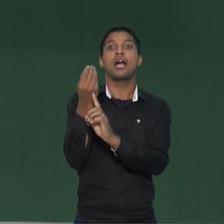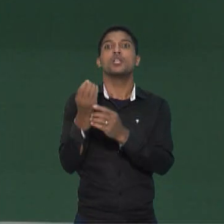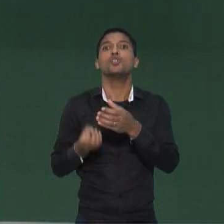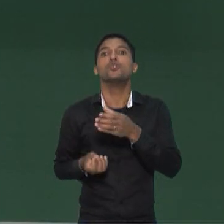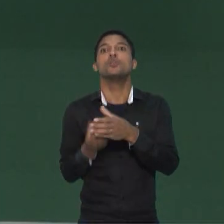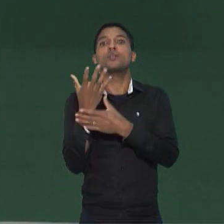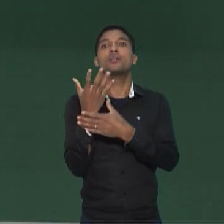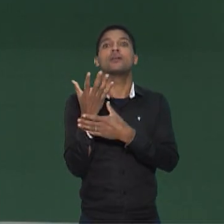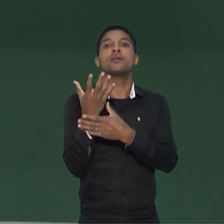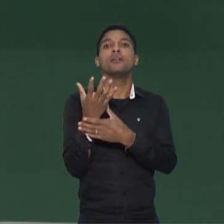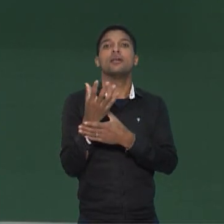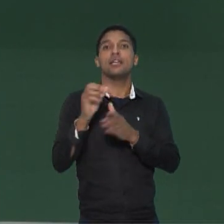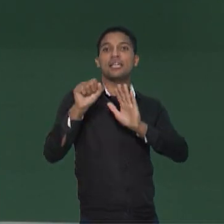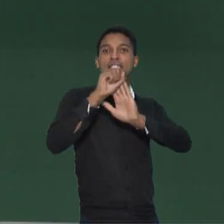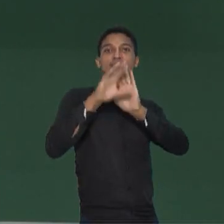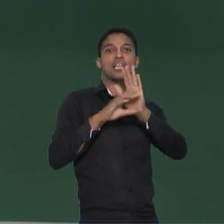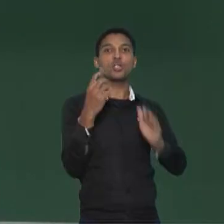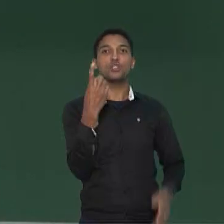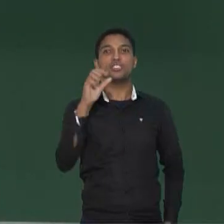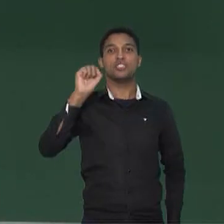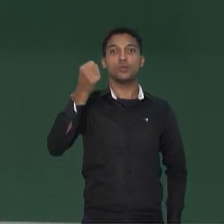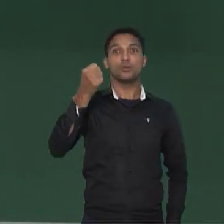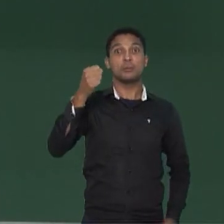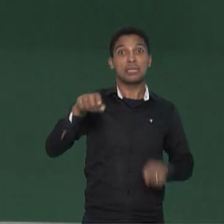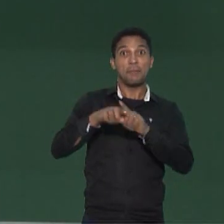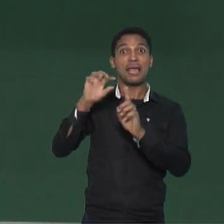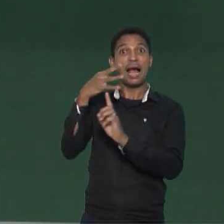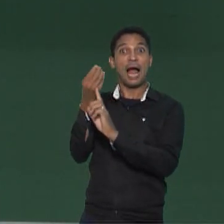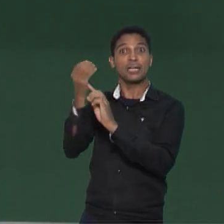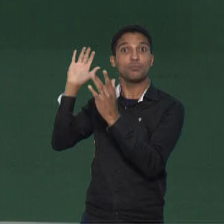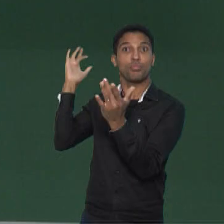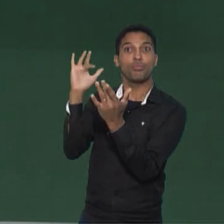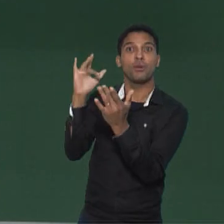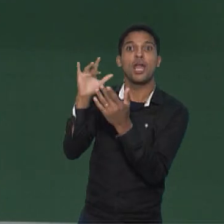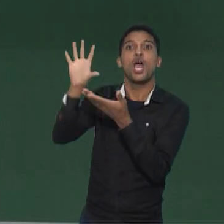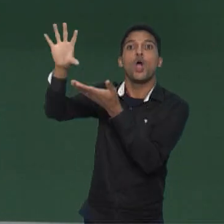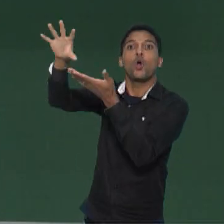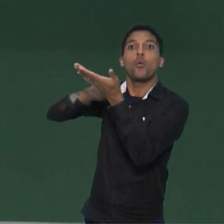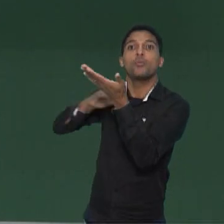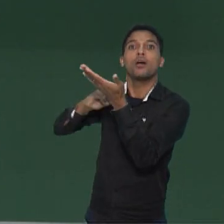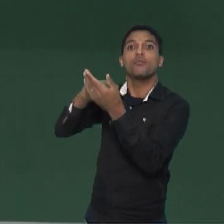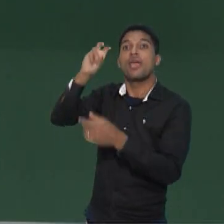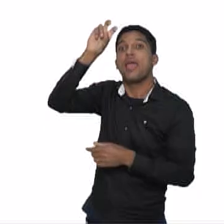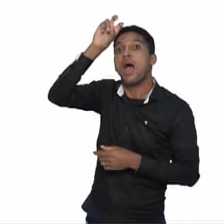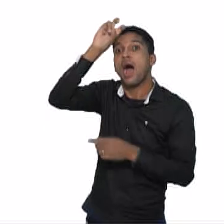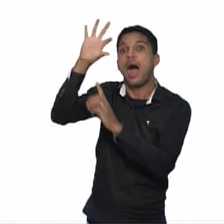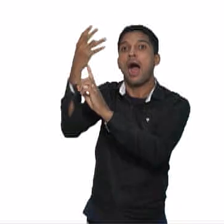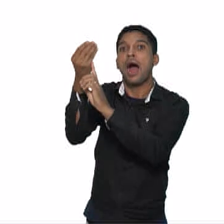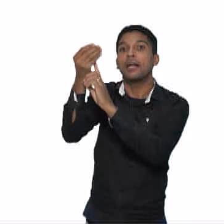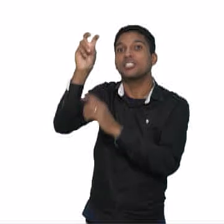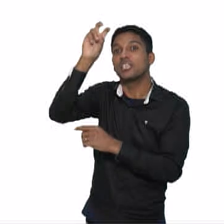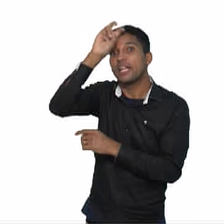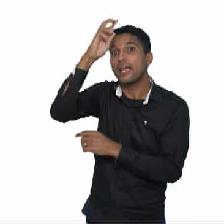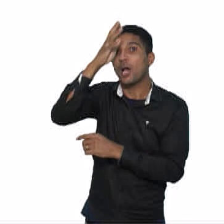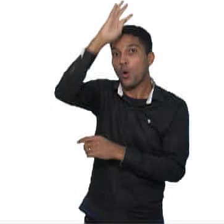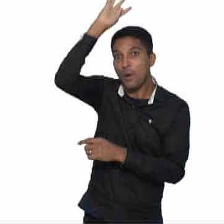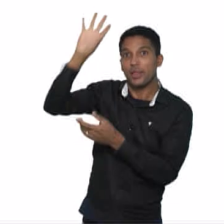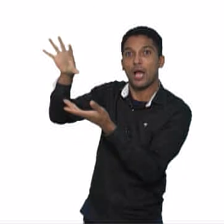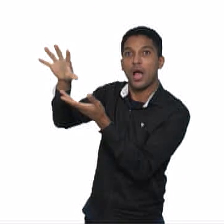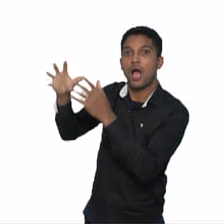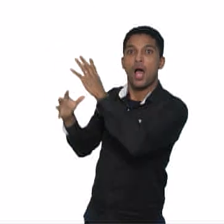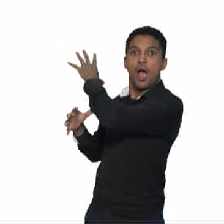os artistas clássicos gregos? Claro, é a base do, né, um novo classicismo. As academias de belas artes usavam tecnicismo